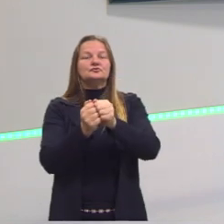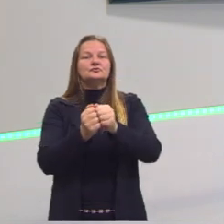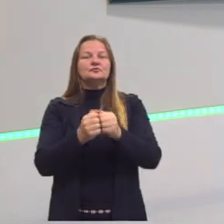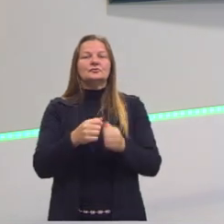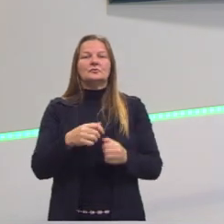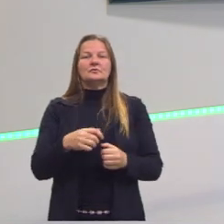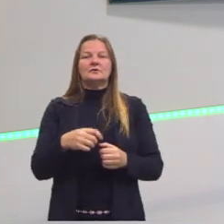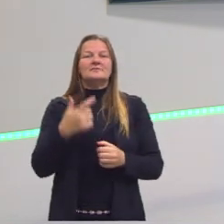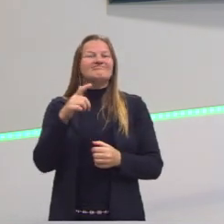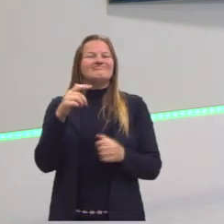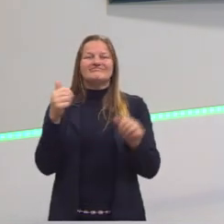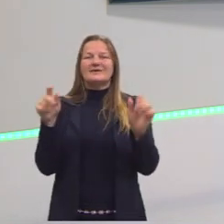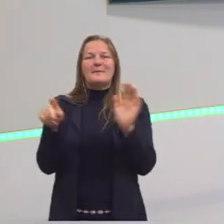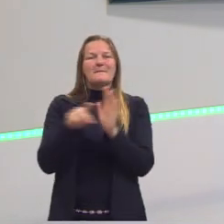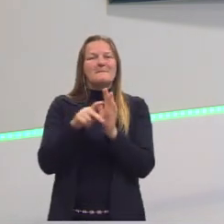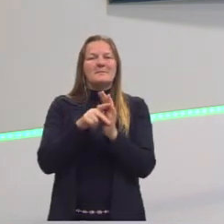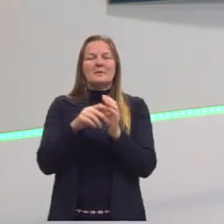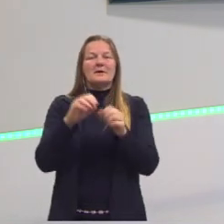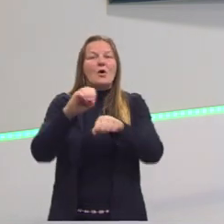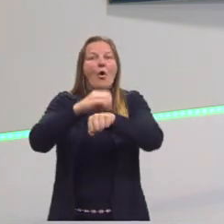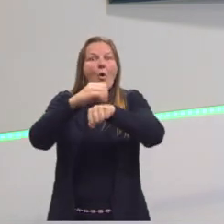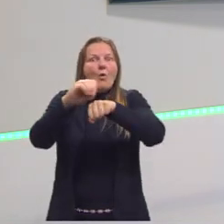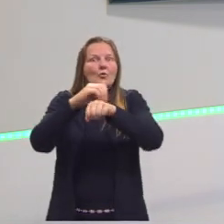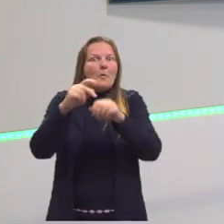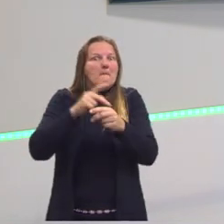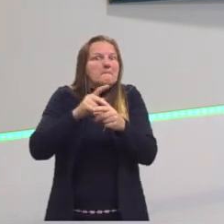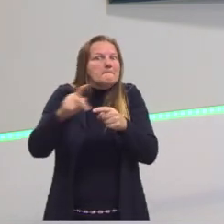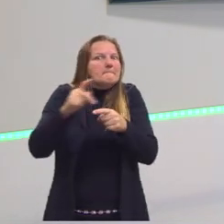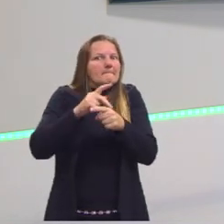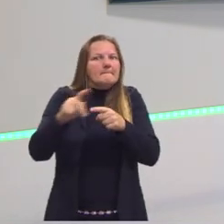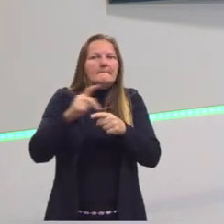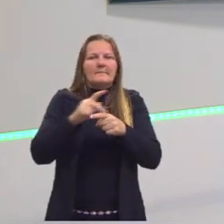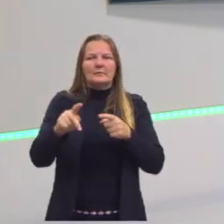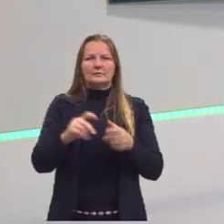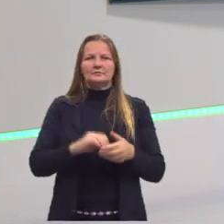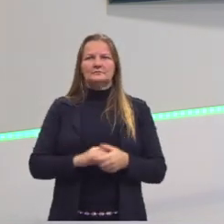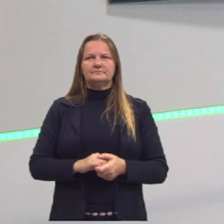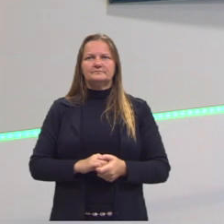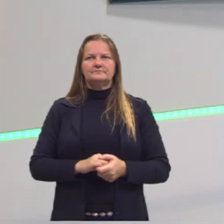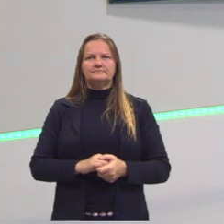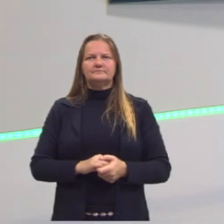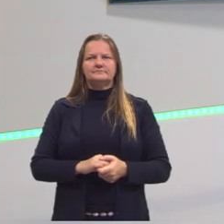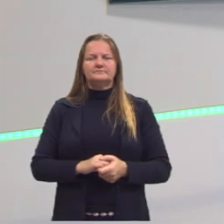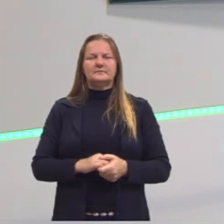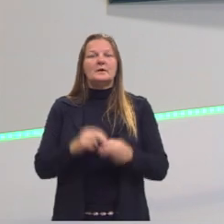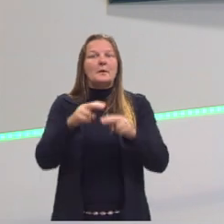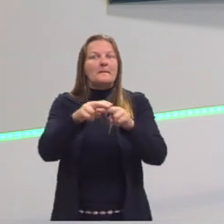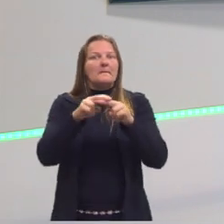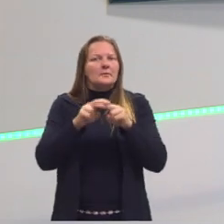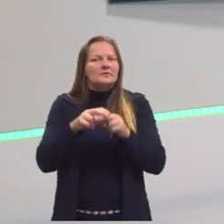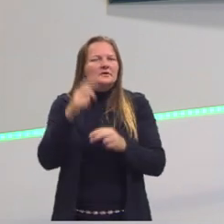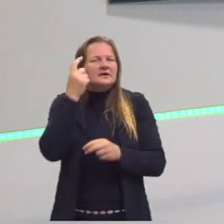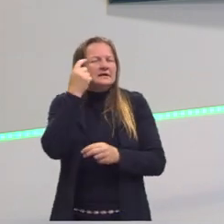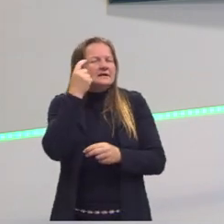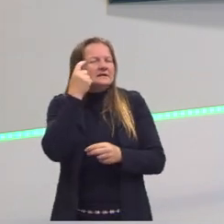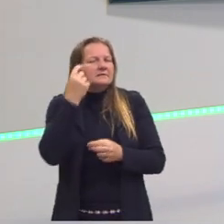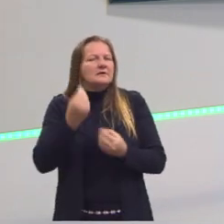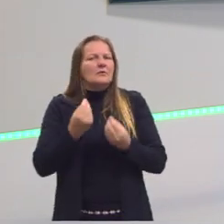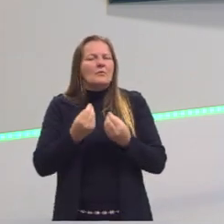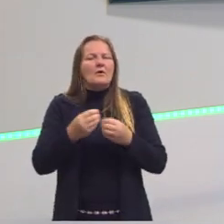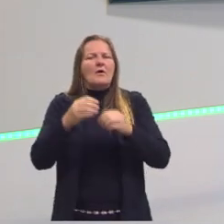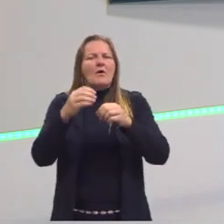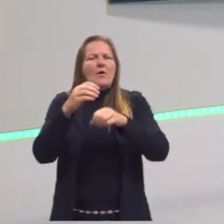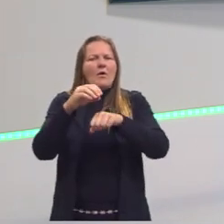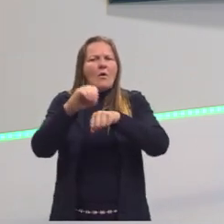coroa e essa coroa não seria somente de ouro então por isso né Ele queria saber